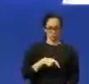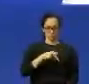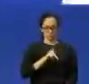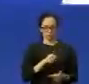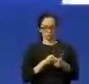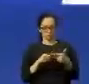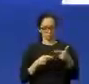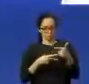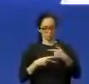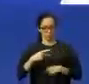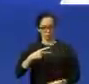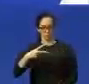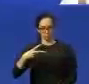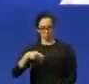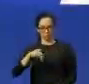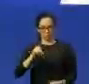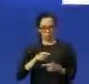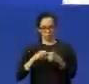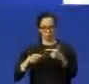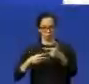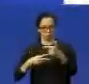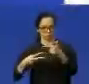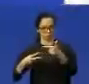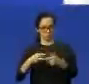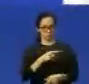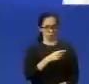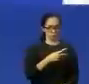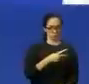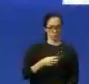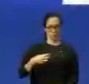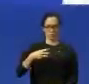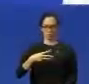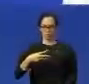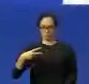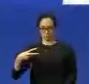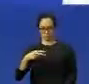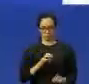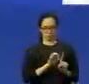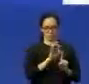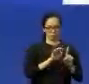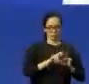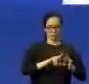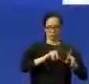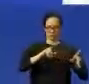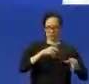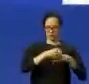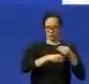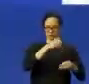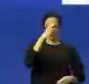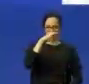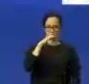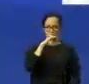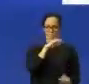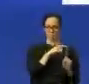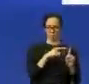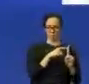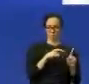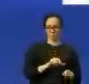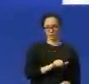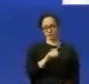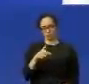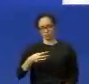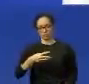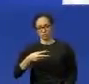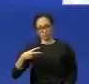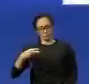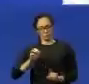como P2 está para K sobre 32. 12 seria a variação de temperatura com o uso do chuveiro morno e 32